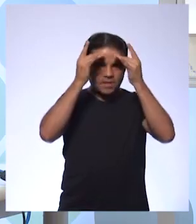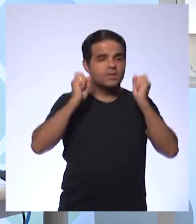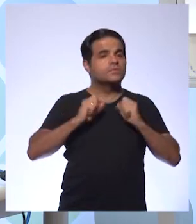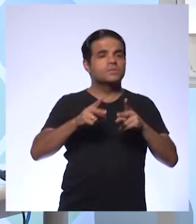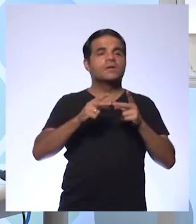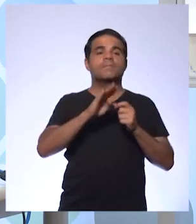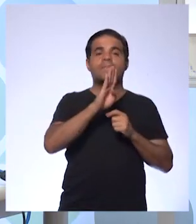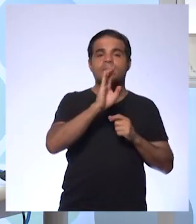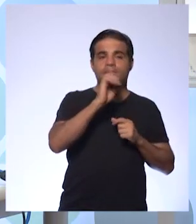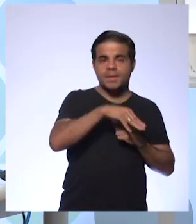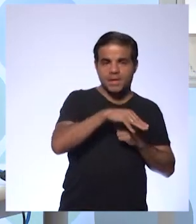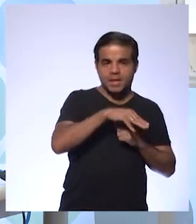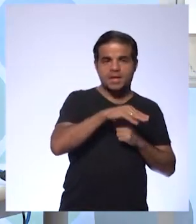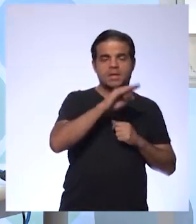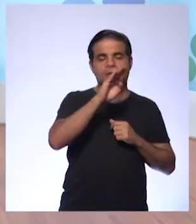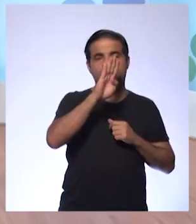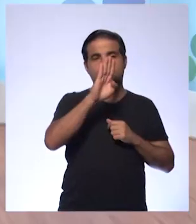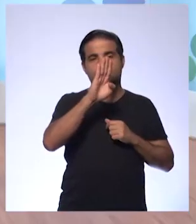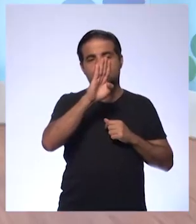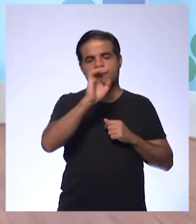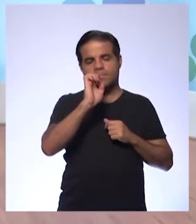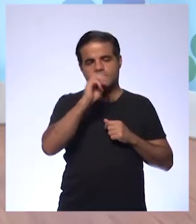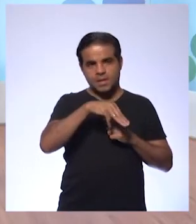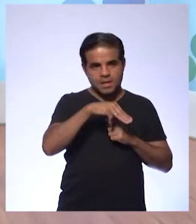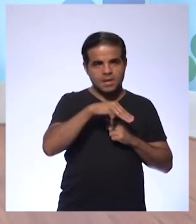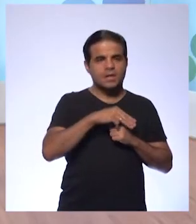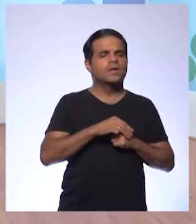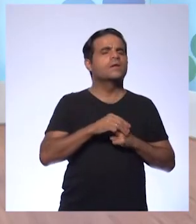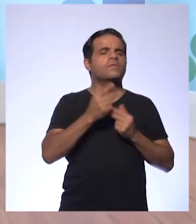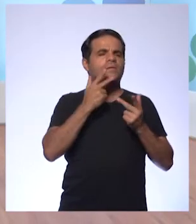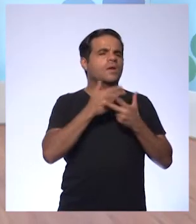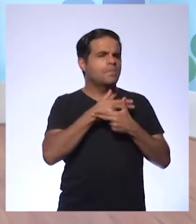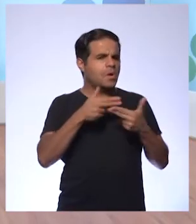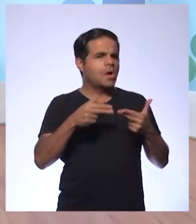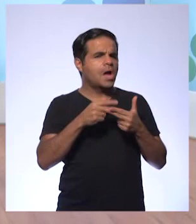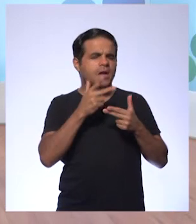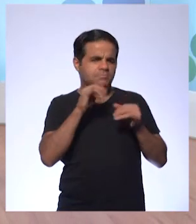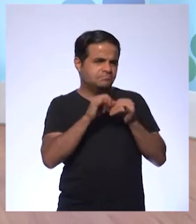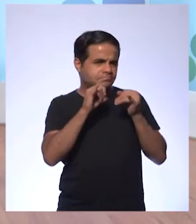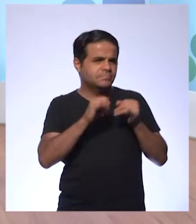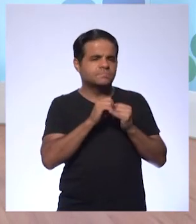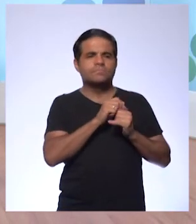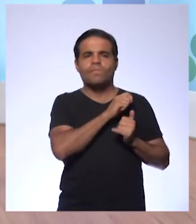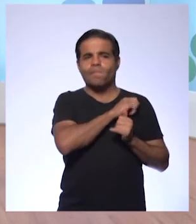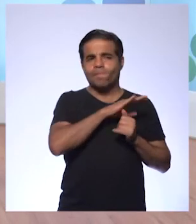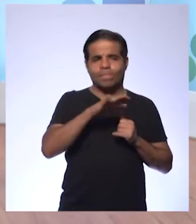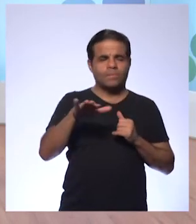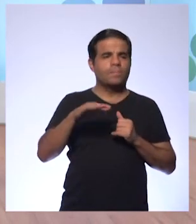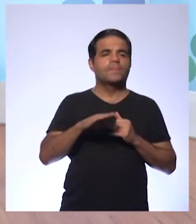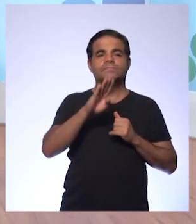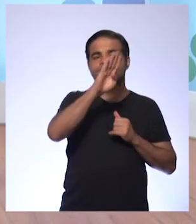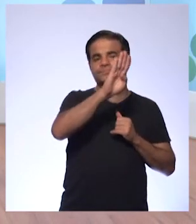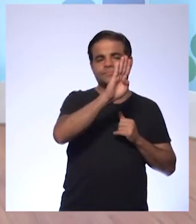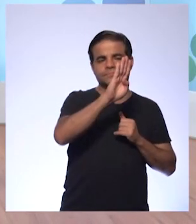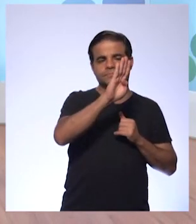gravo bem. Aliás, posso falar uma coisinha aqui bem bobinha que eu sempre falo para meus alunos? Olha só,